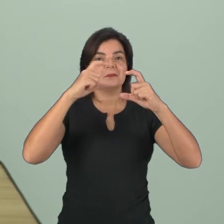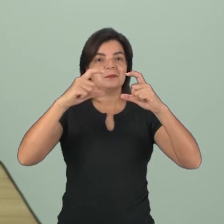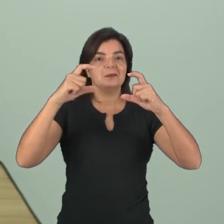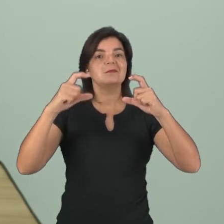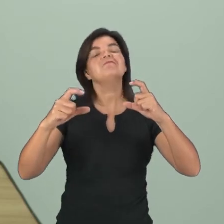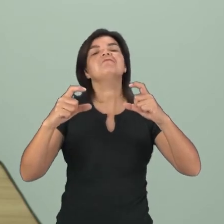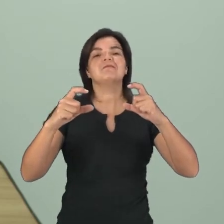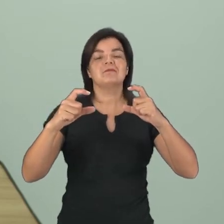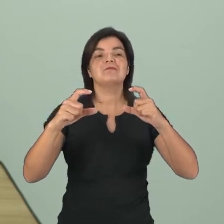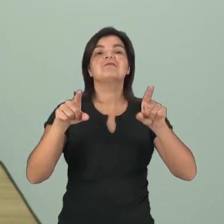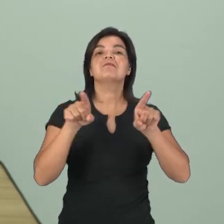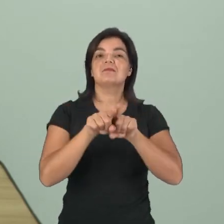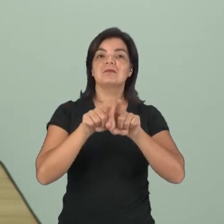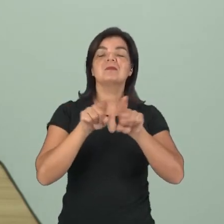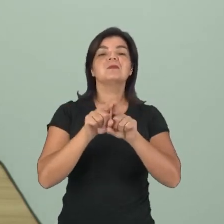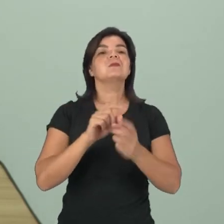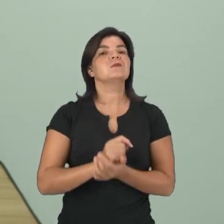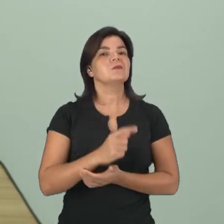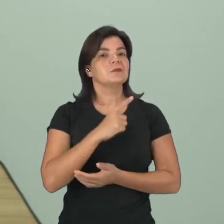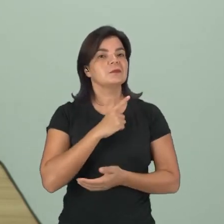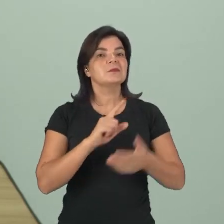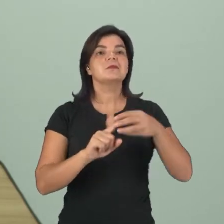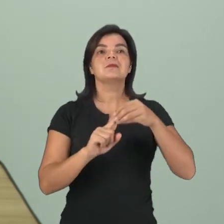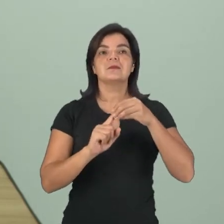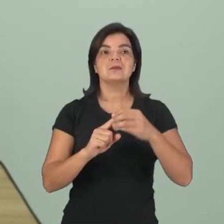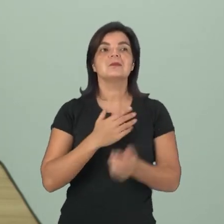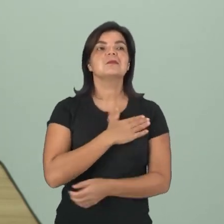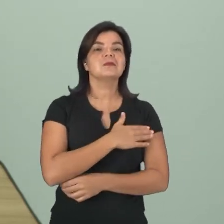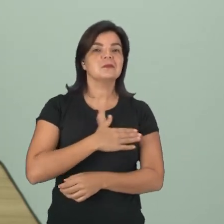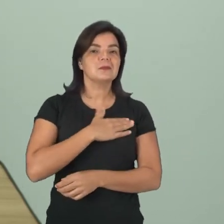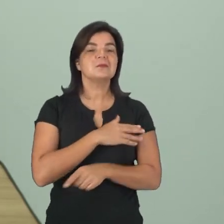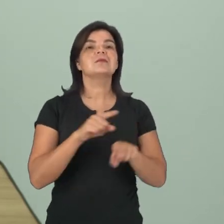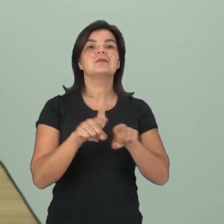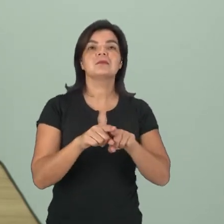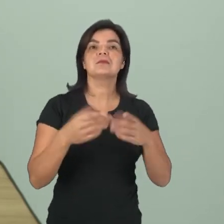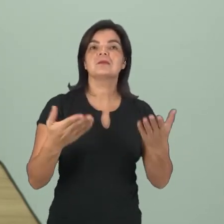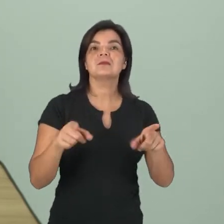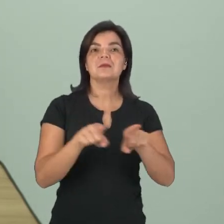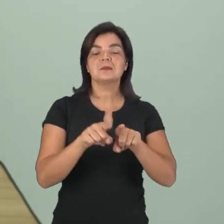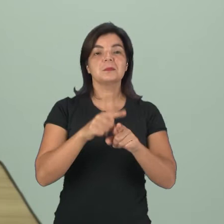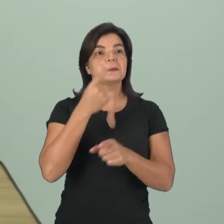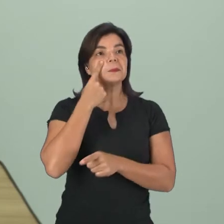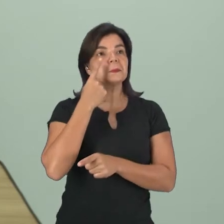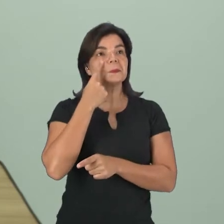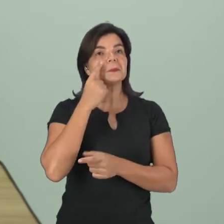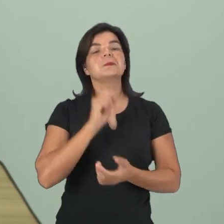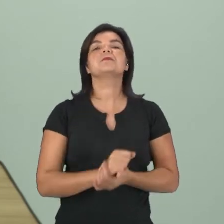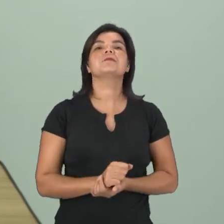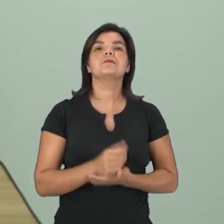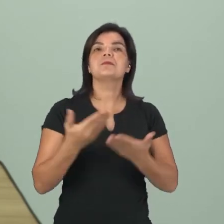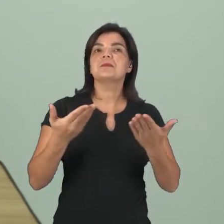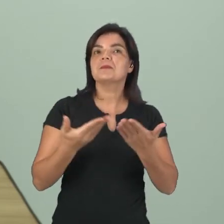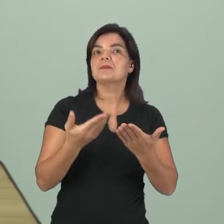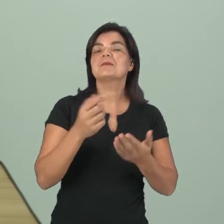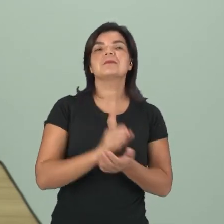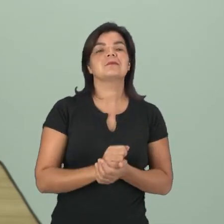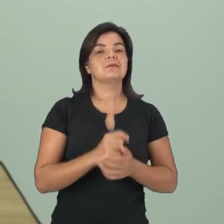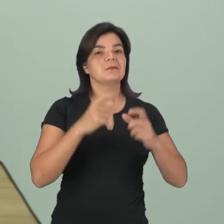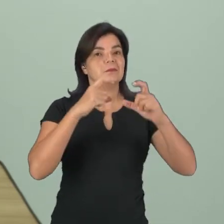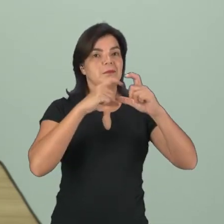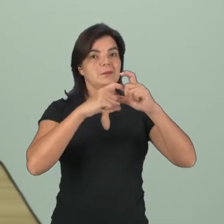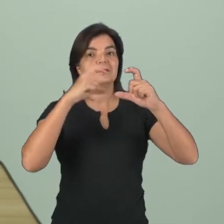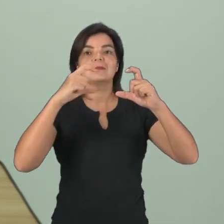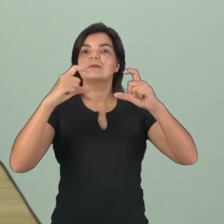A história em quadrinhos tem a finalidade de entreter, assim como o que nós vimos ainda há pouco, que é a tirinha,